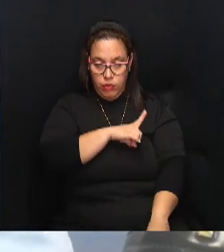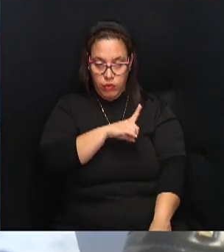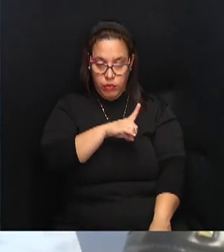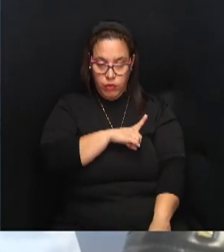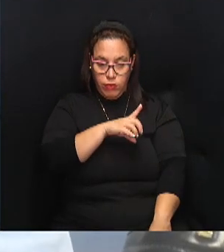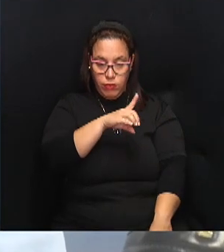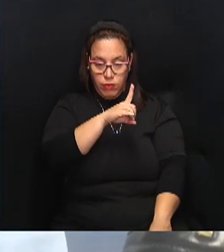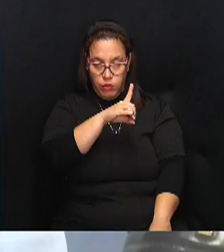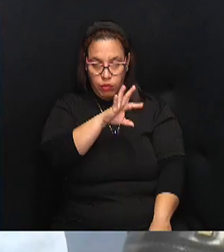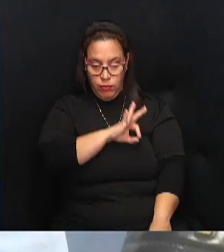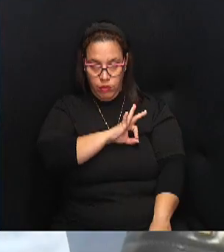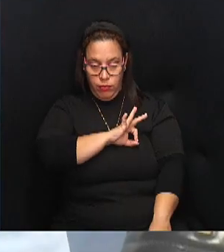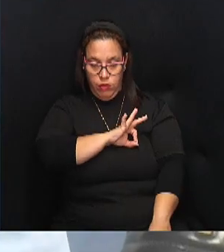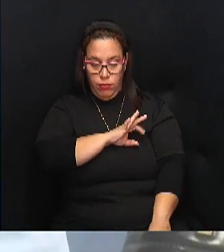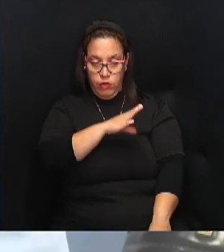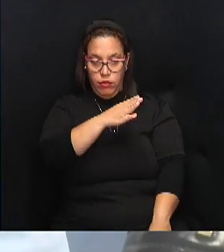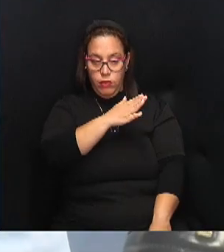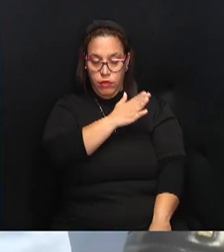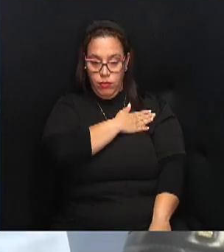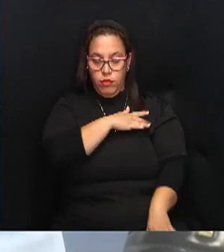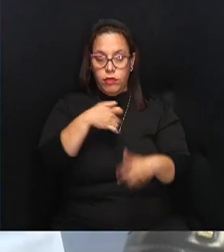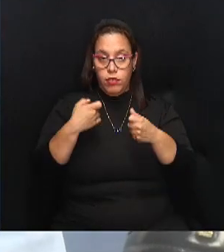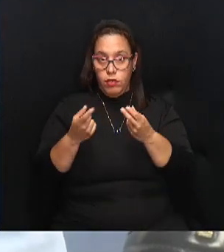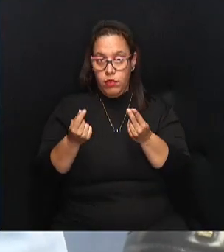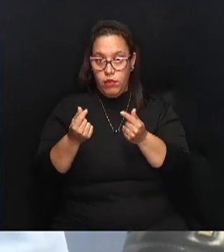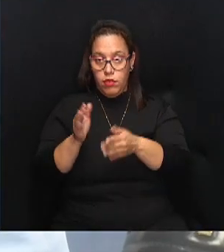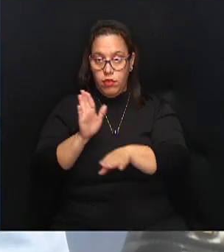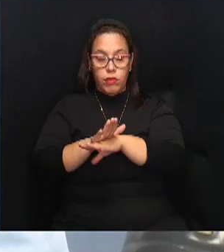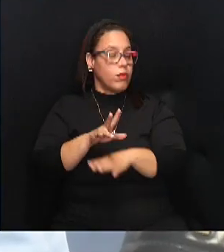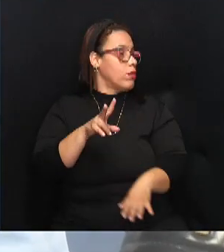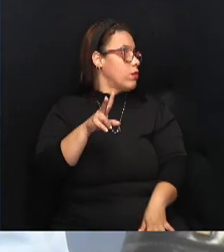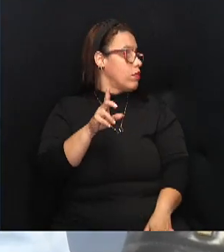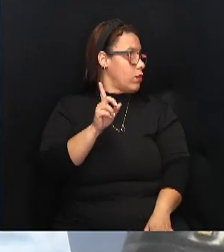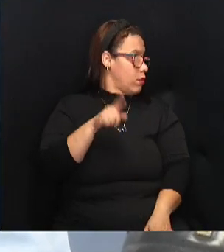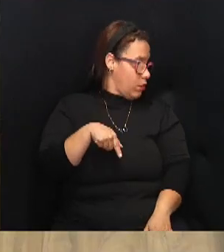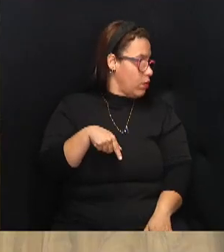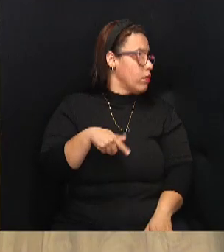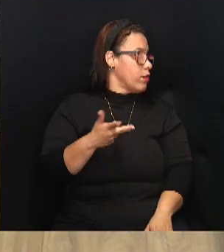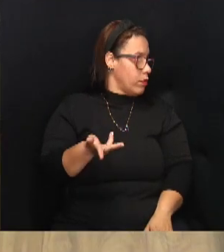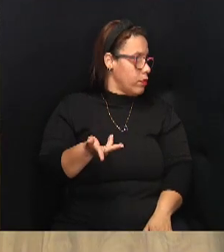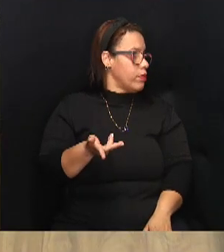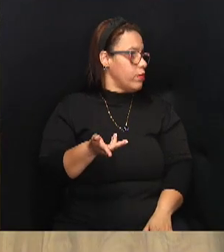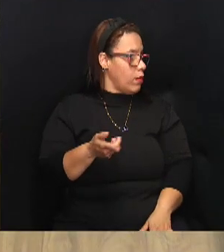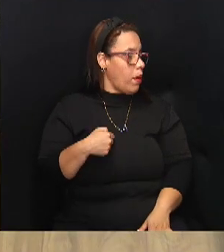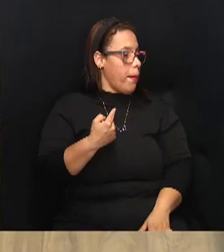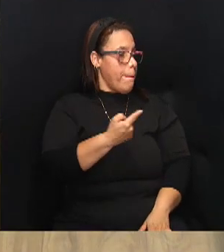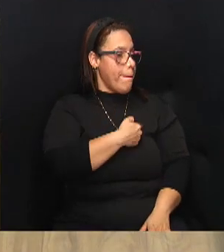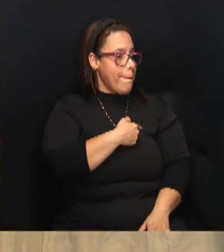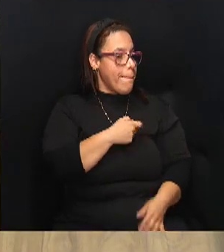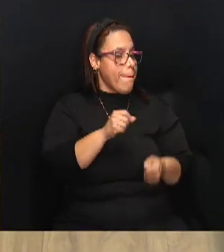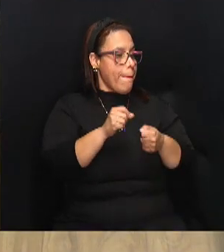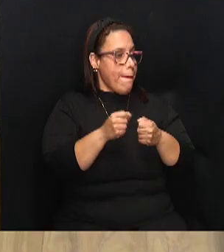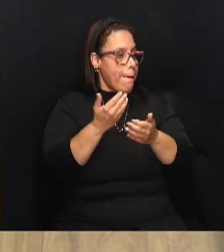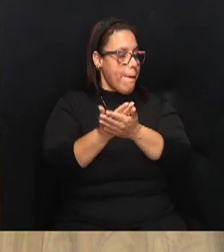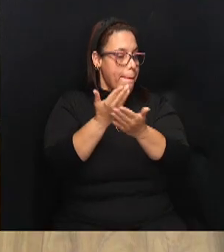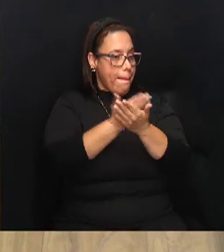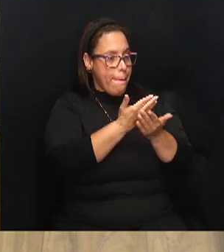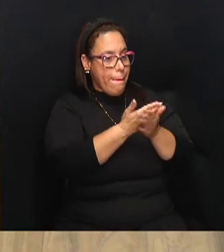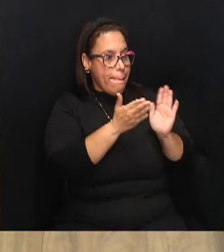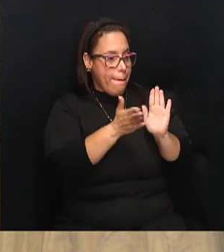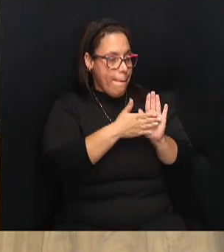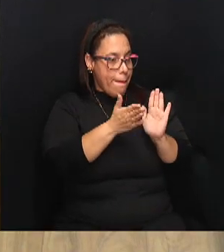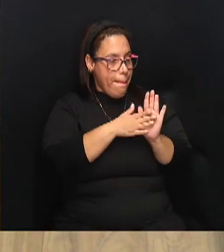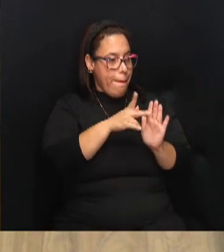aqui, mas que precisa de ajuda também orçamentária, né? É isso mesmo. Olha, a gente fez um estudo apresentado